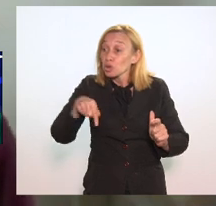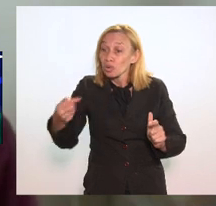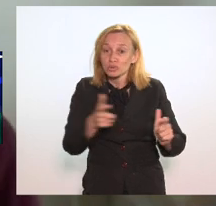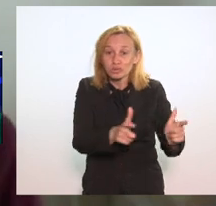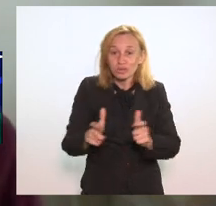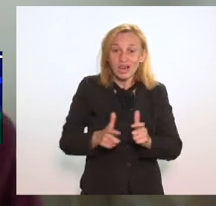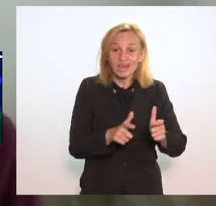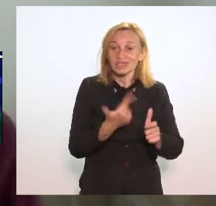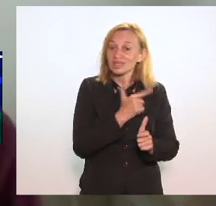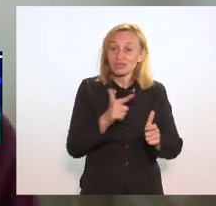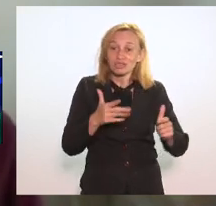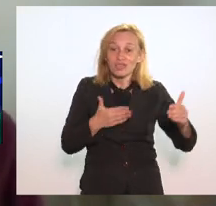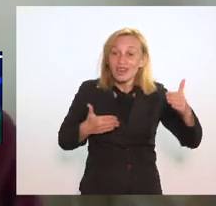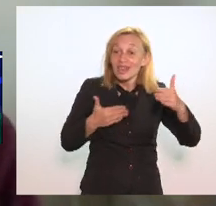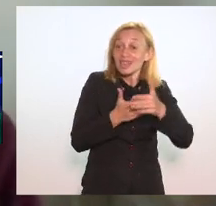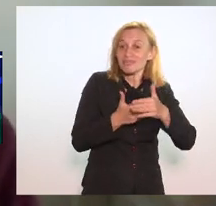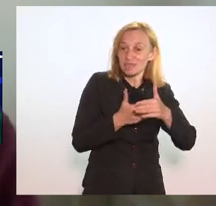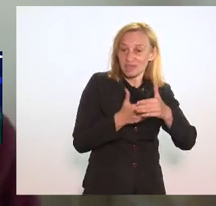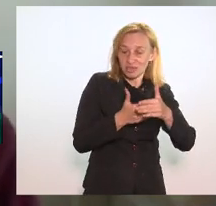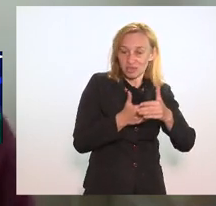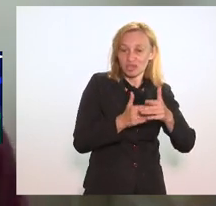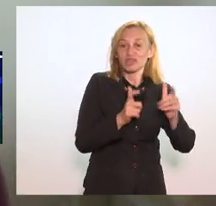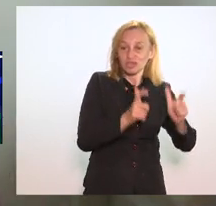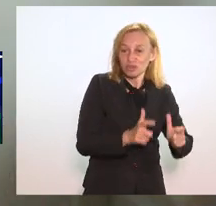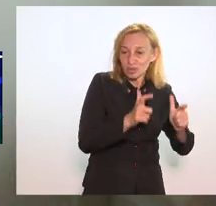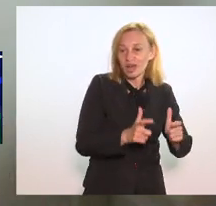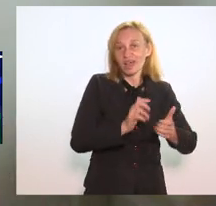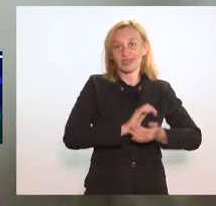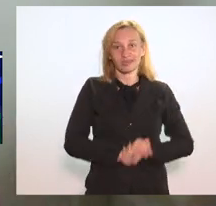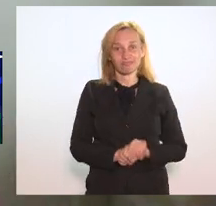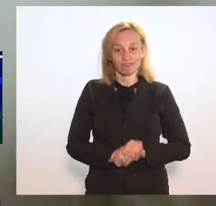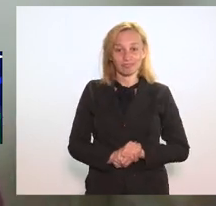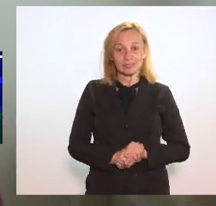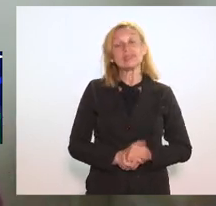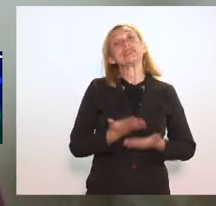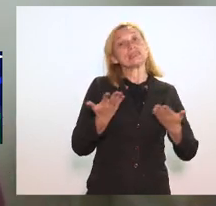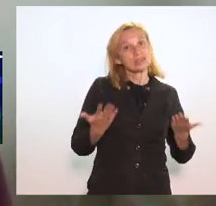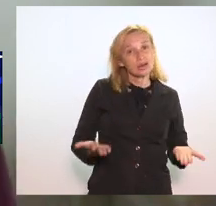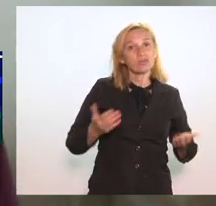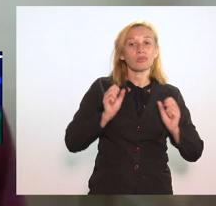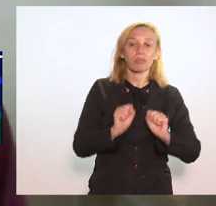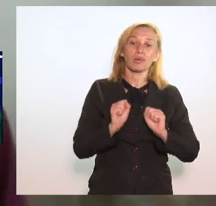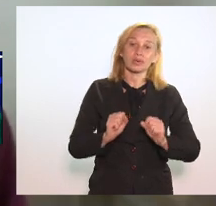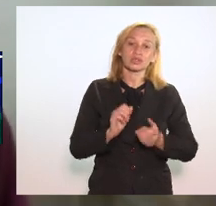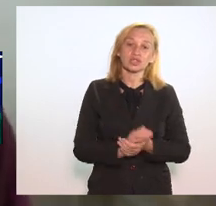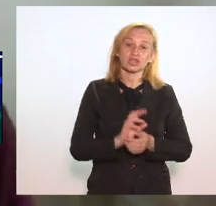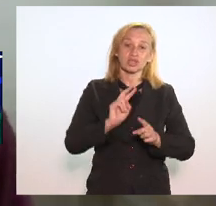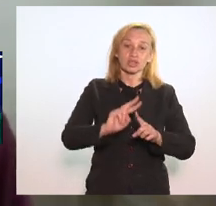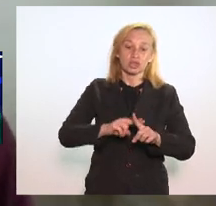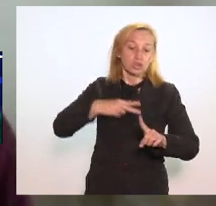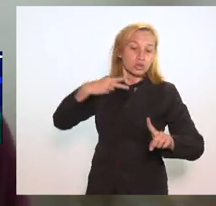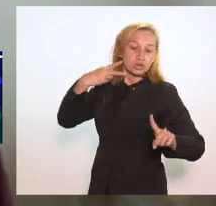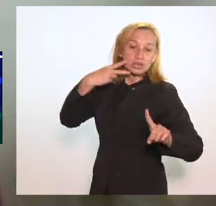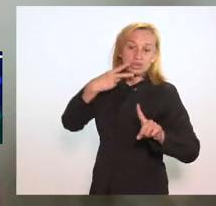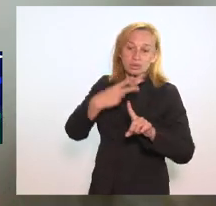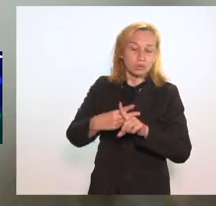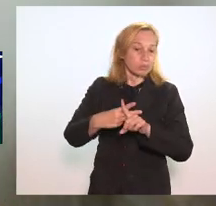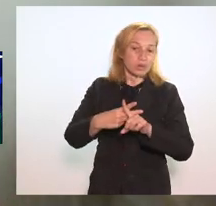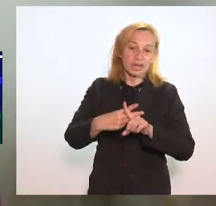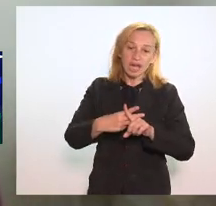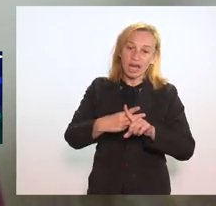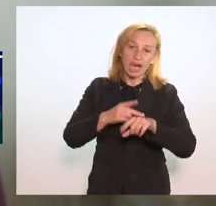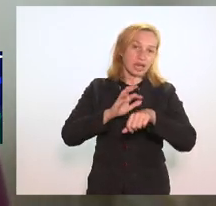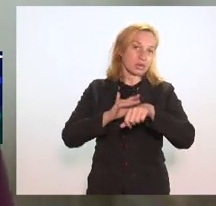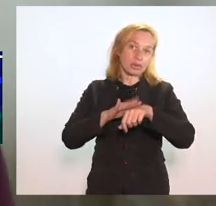que não tiver as medidas medidas registro restritivo então isso pode virar um tiro no pé